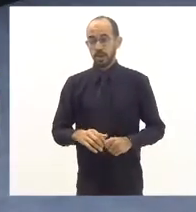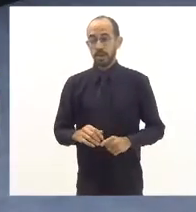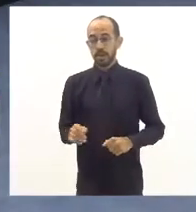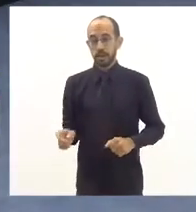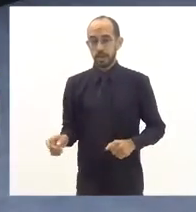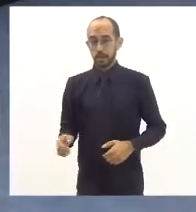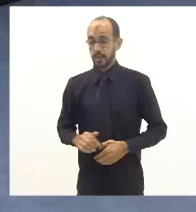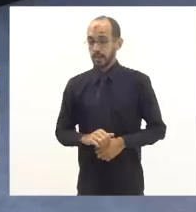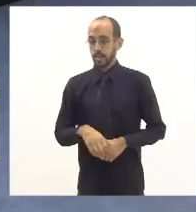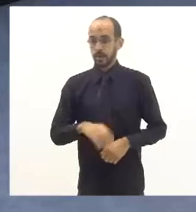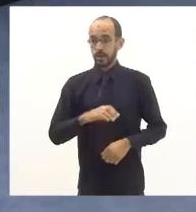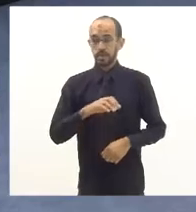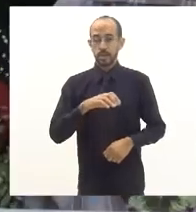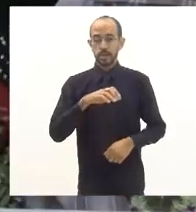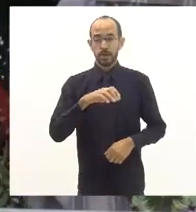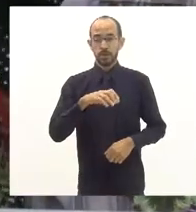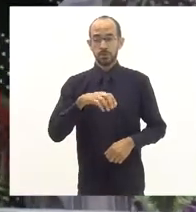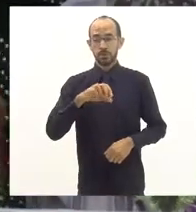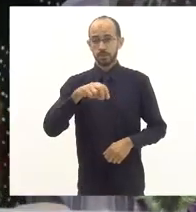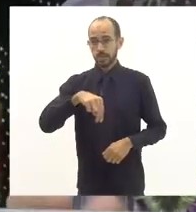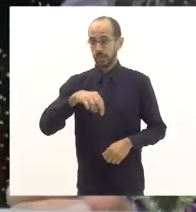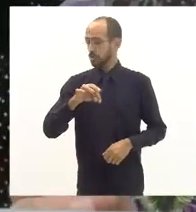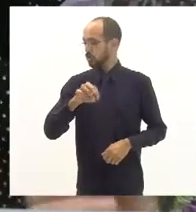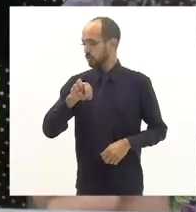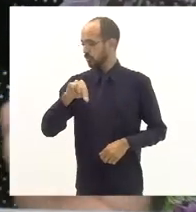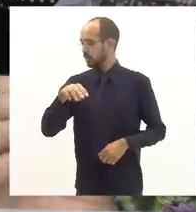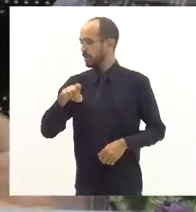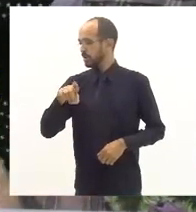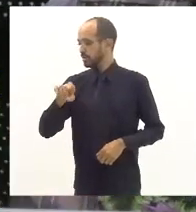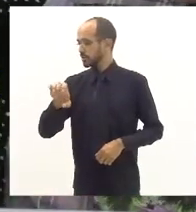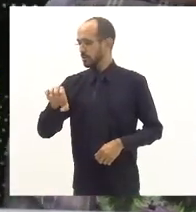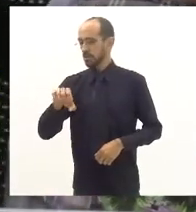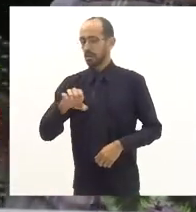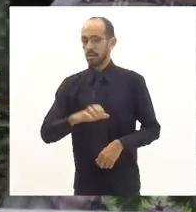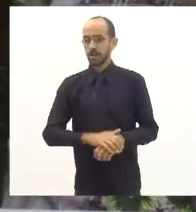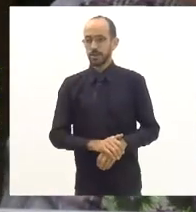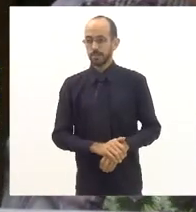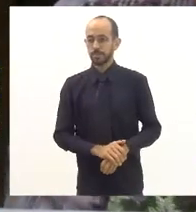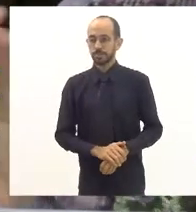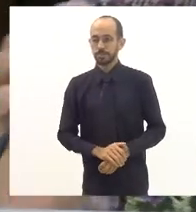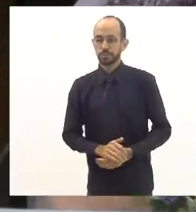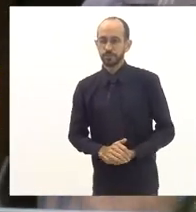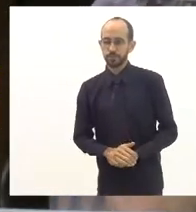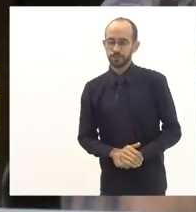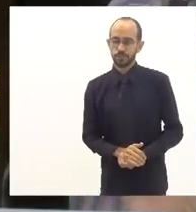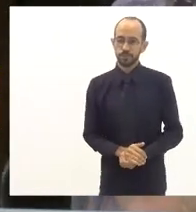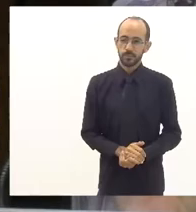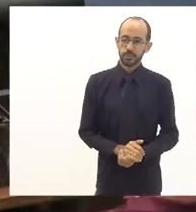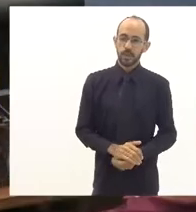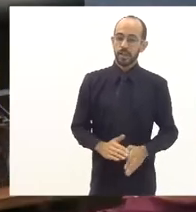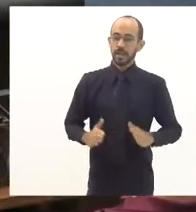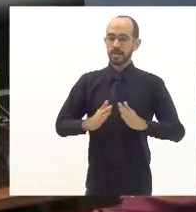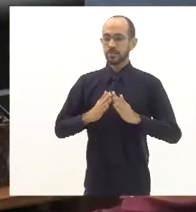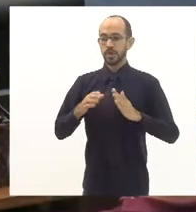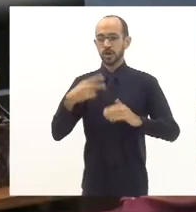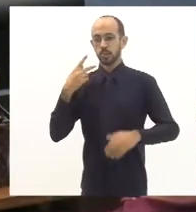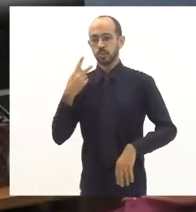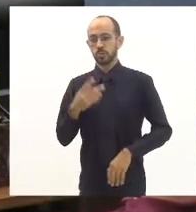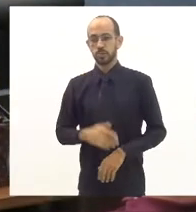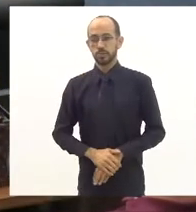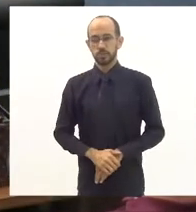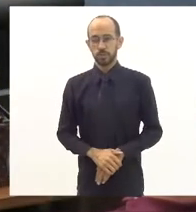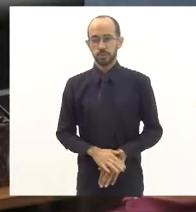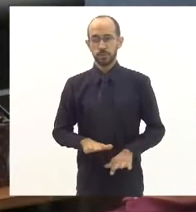da Câmara de Vereadores na Atividade. Então, obrigado, Mink, e a gente vai registrando mais gente ao longo do tempo. Eu queria saudar